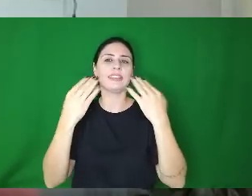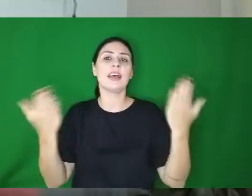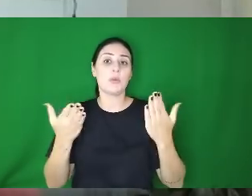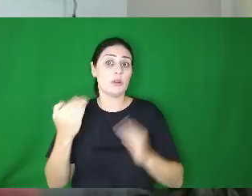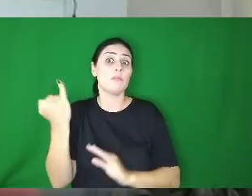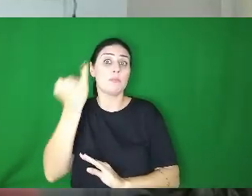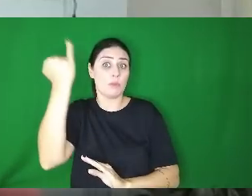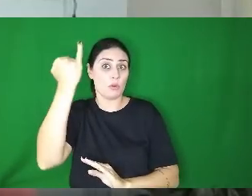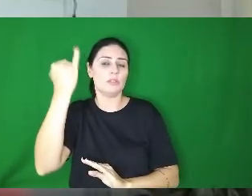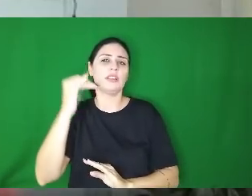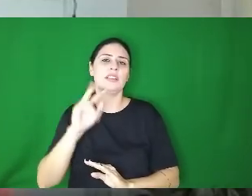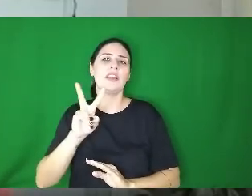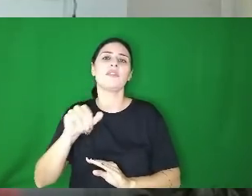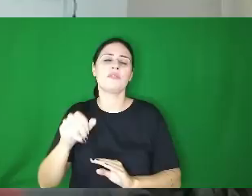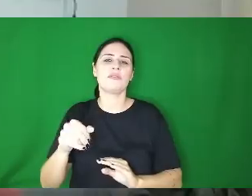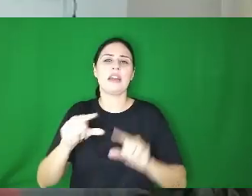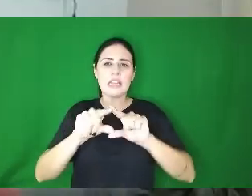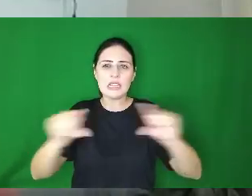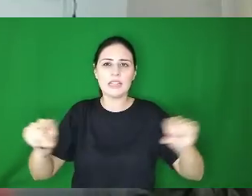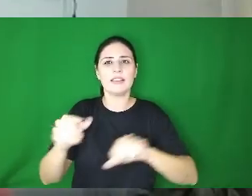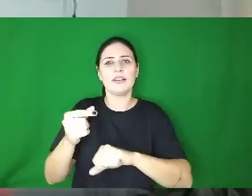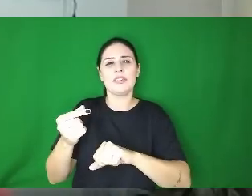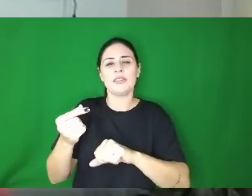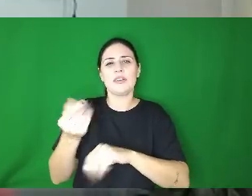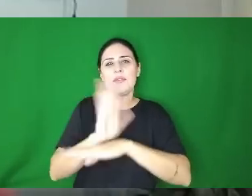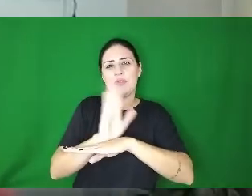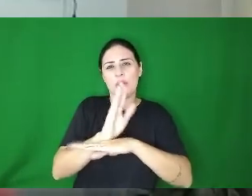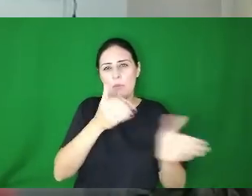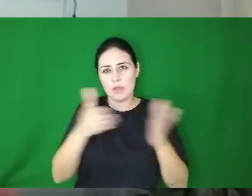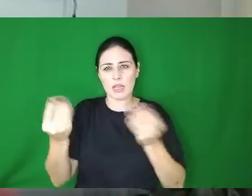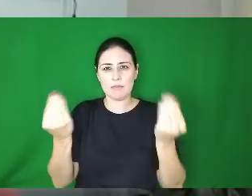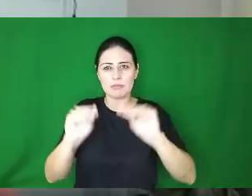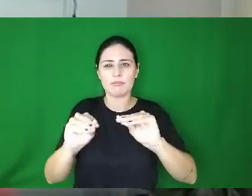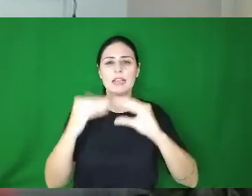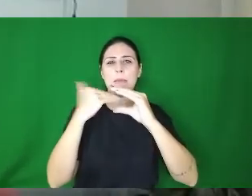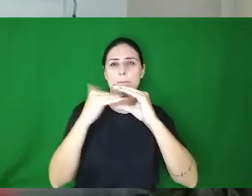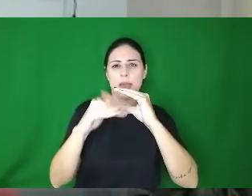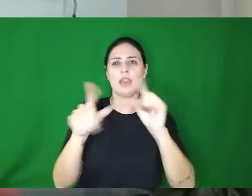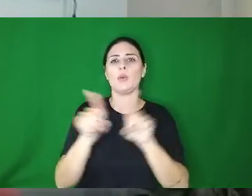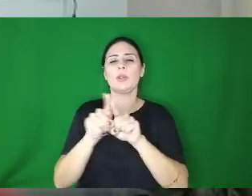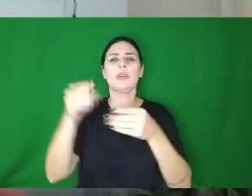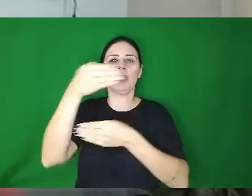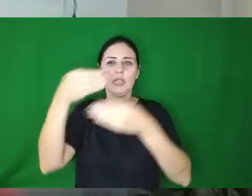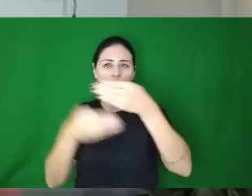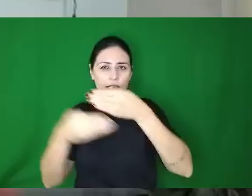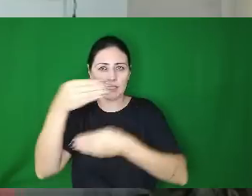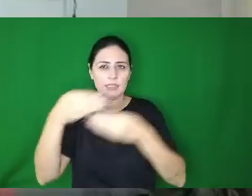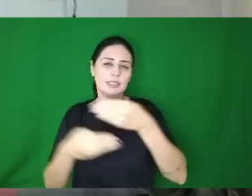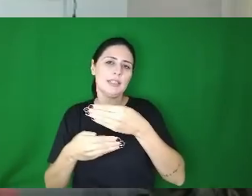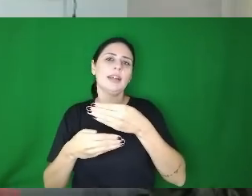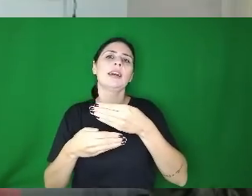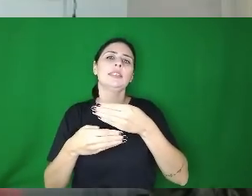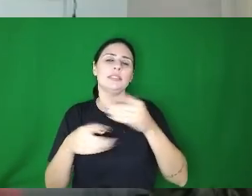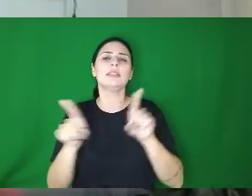nesses diálogos que teremos nas horas de atividade junto com as equipes de ensino, justamente para tentar fazer esse olhar. Então, a sua